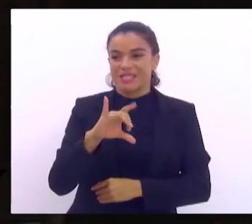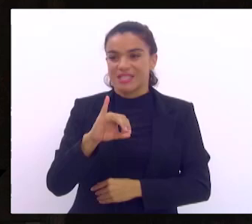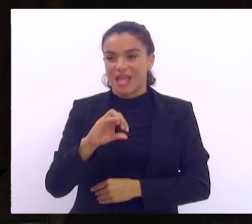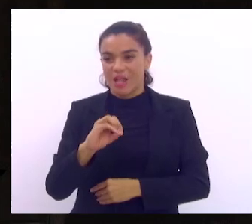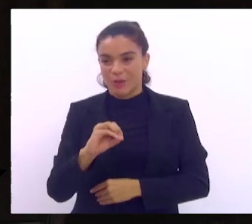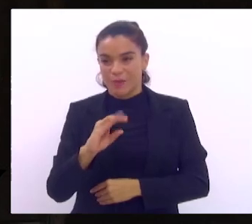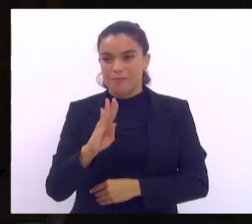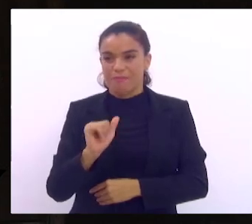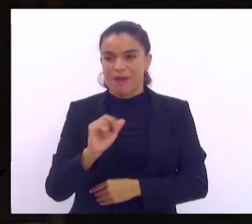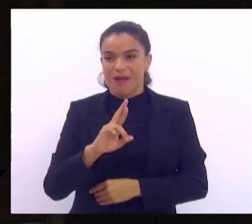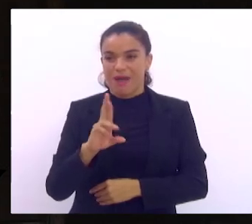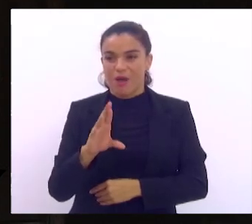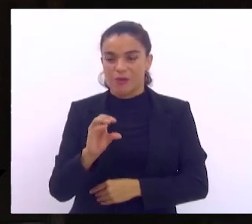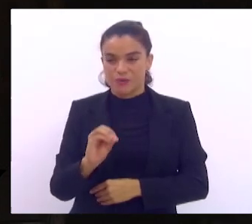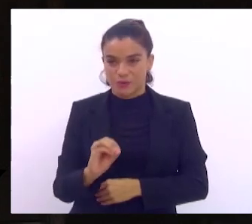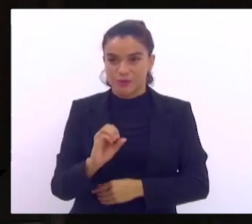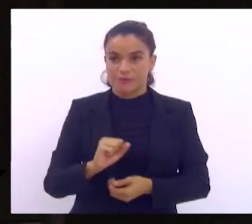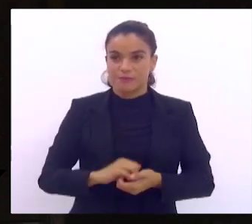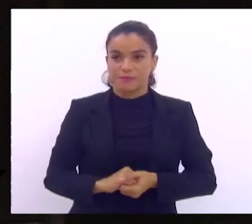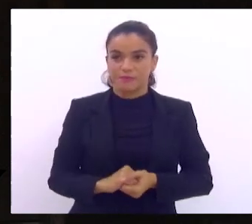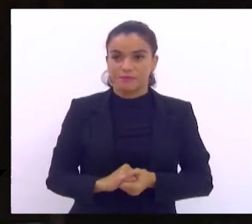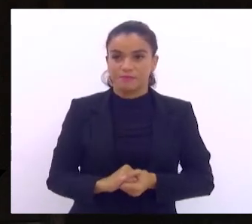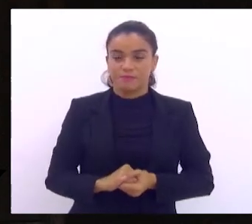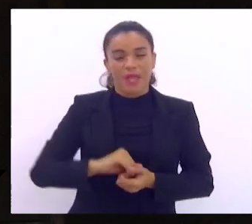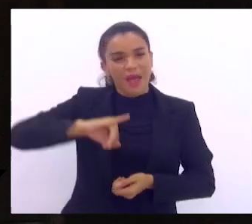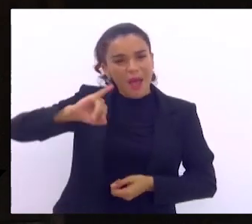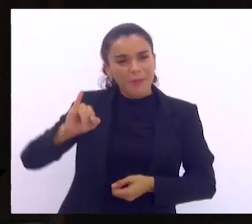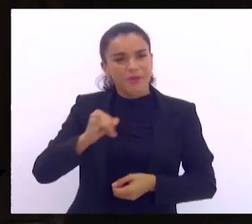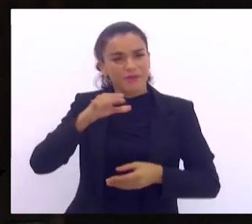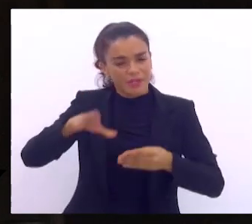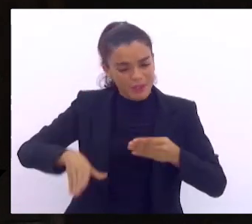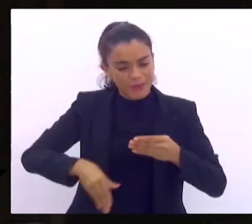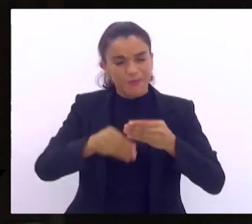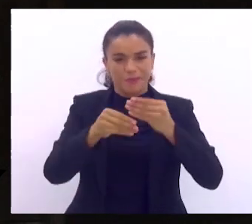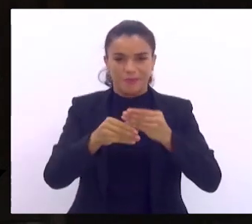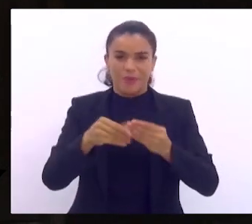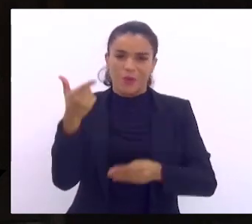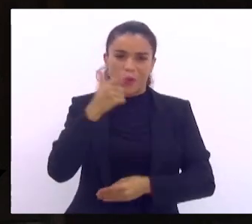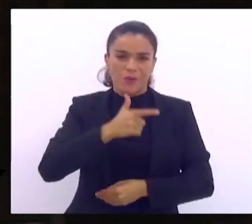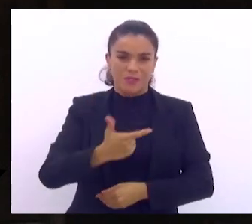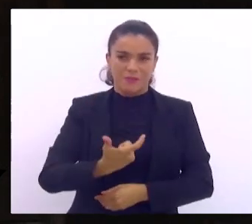do Robson, eu também consegui a minha medalha em